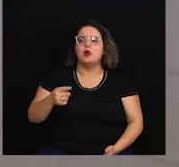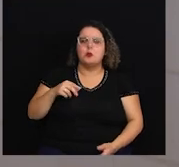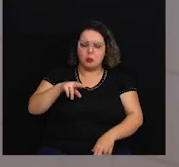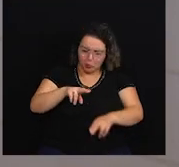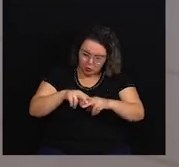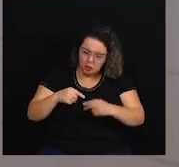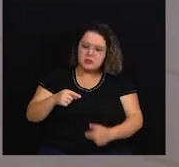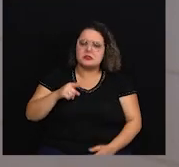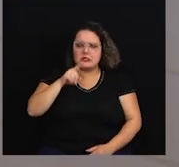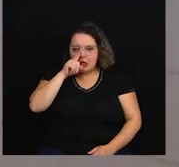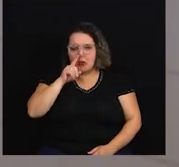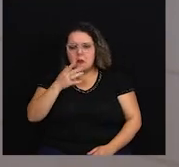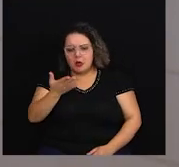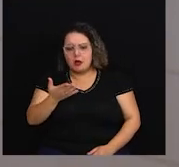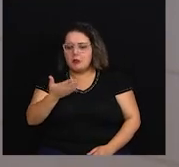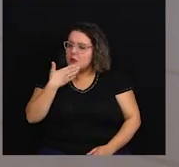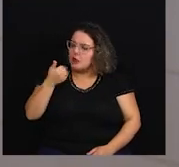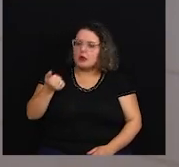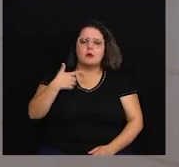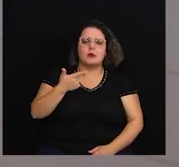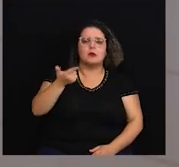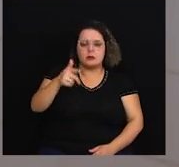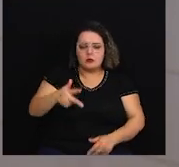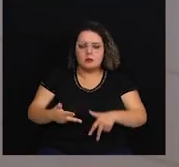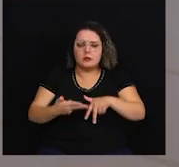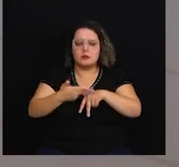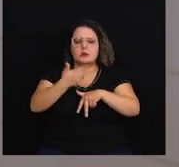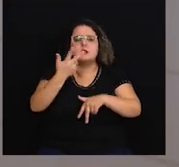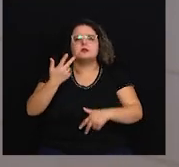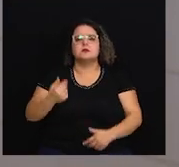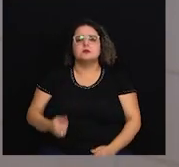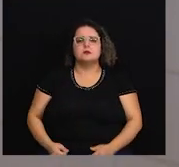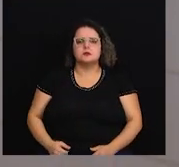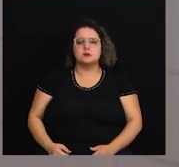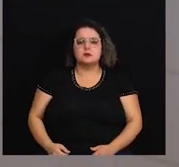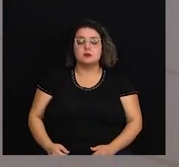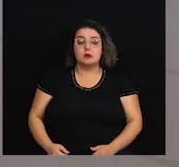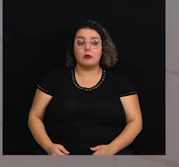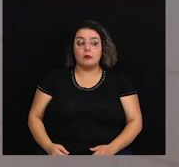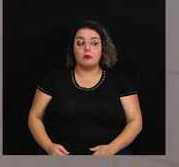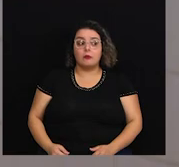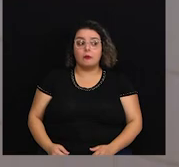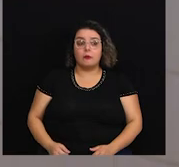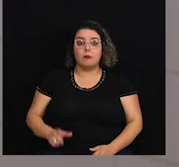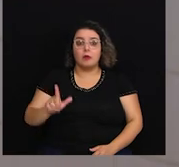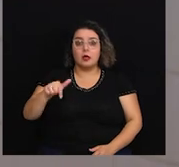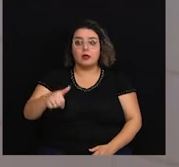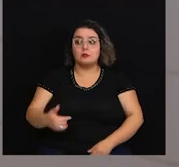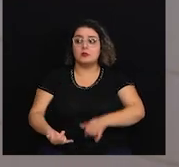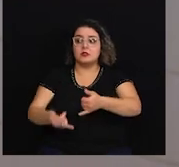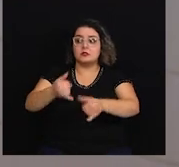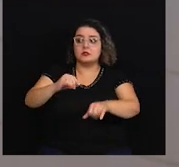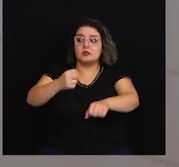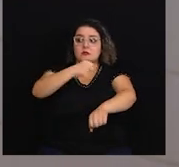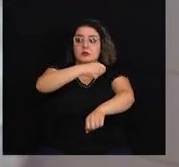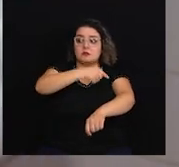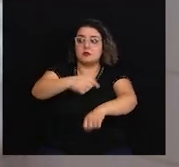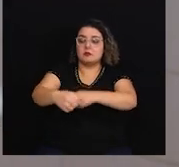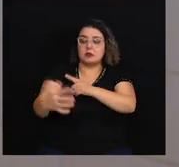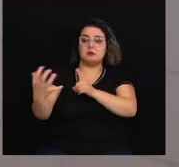amarelo é melhorar e isso e vamos vão com cirurgia cirurgia depois que aqui me Depois tem rádio Tá